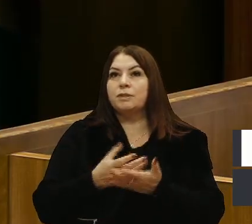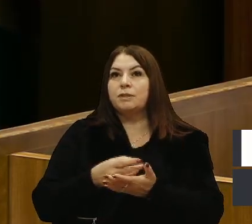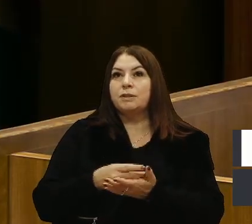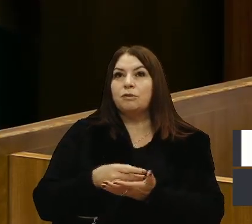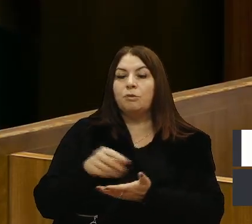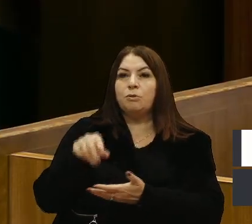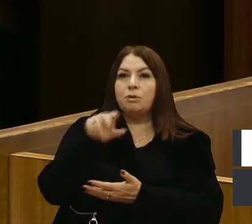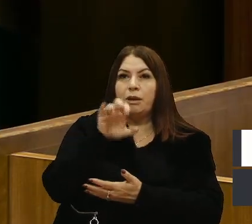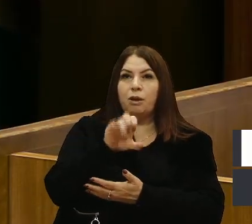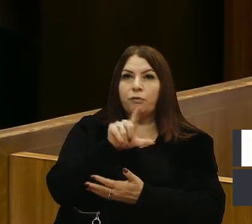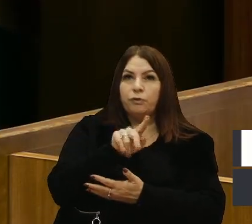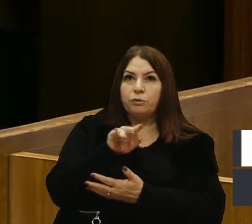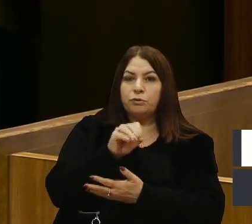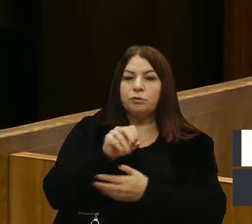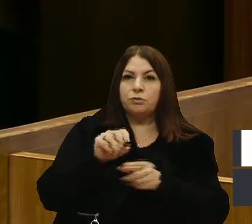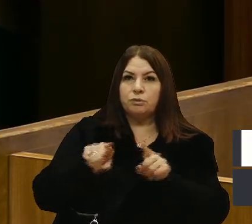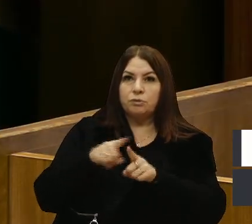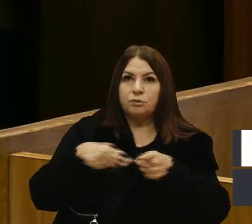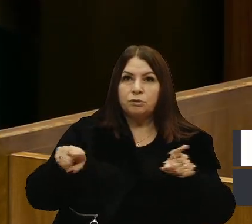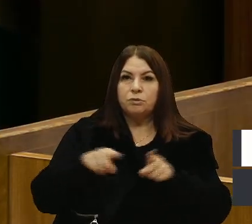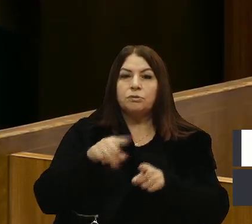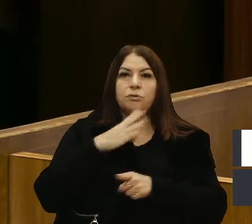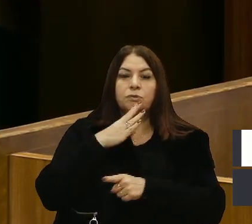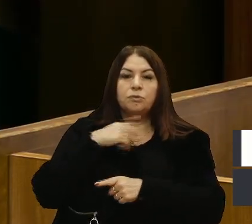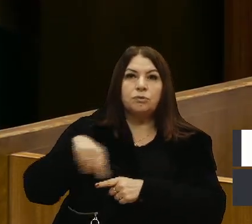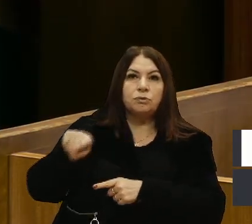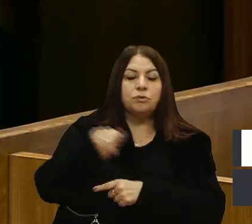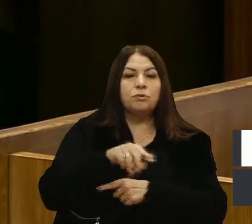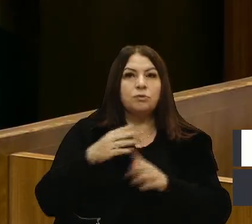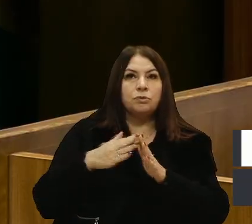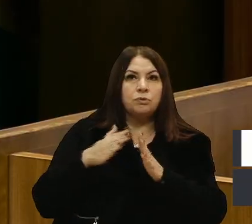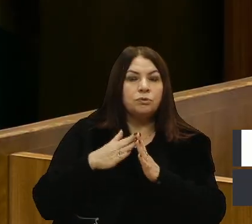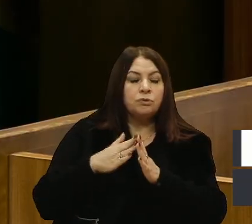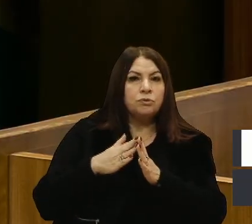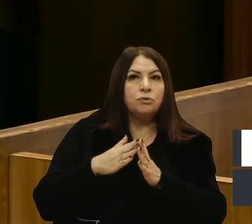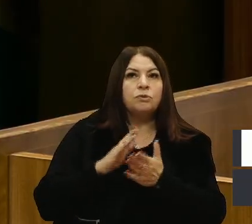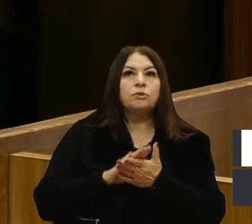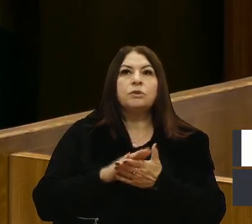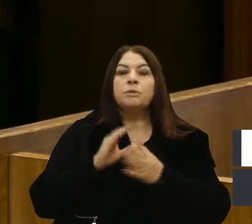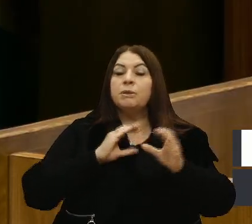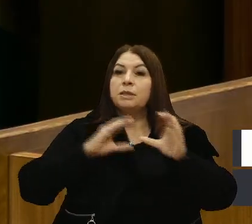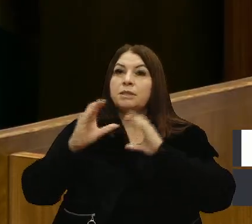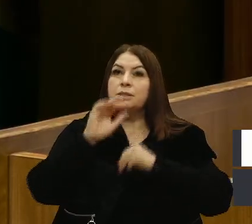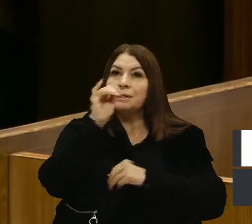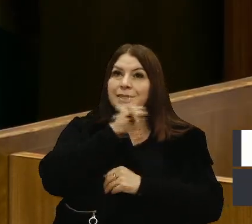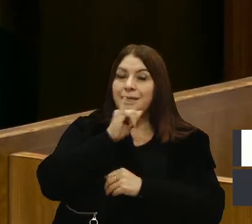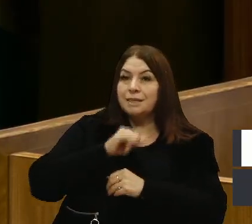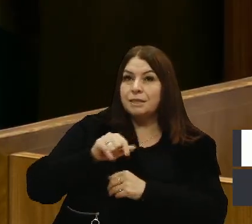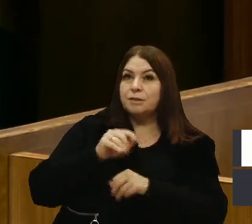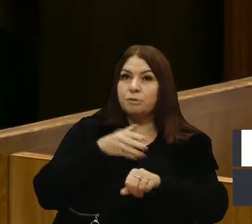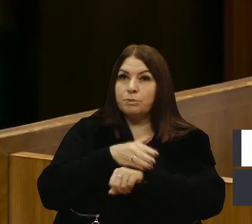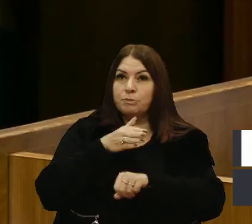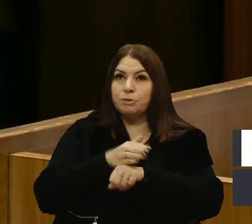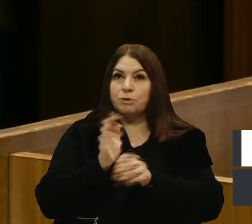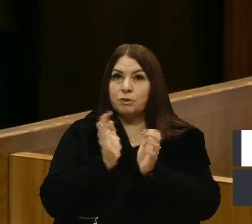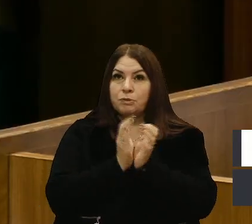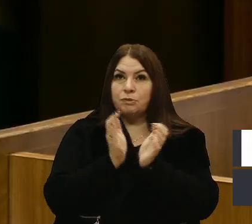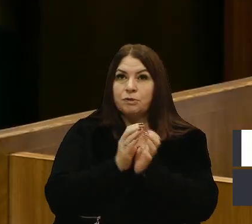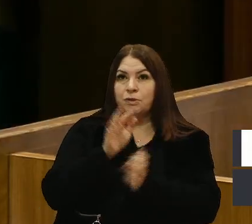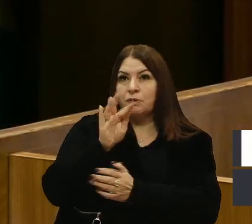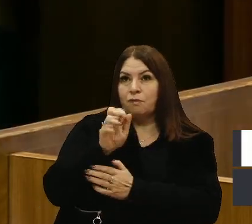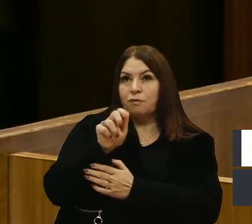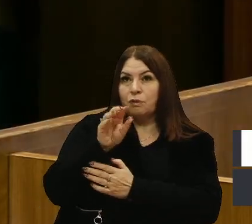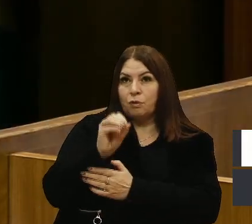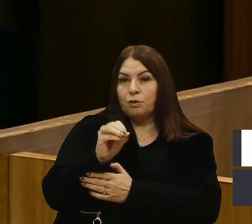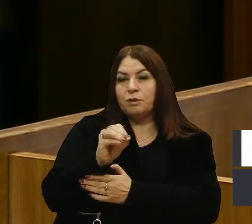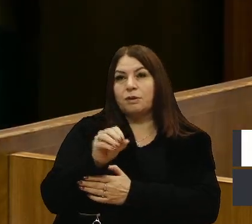Pizzi, músico já conhecido desta casa, que com suas canções italianas e participações no grupo de Filó,